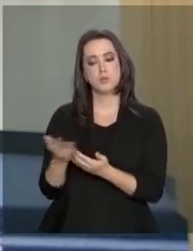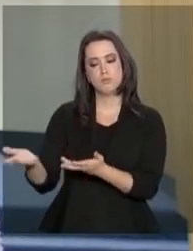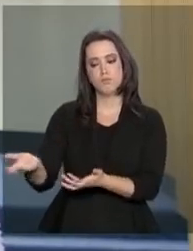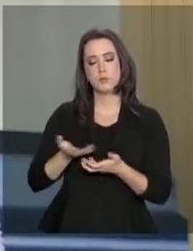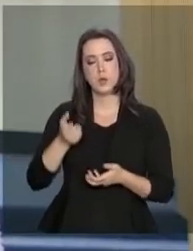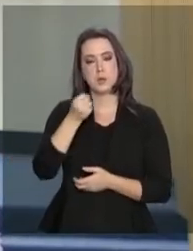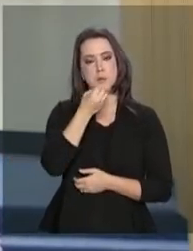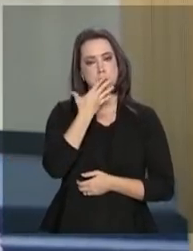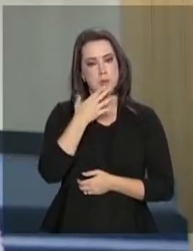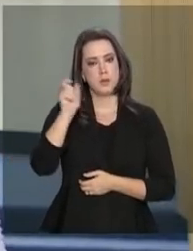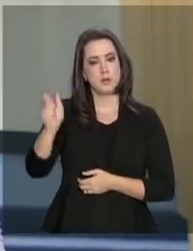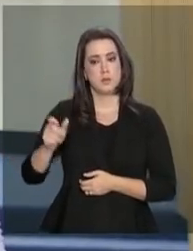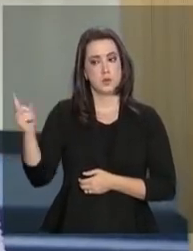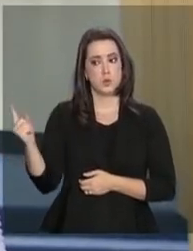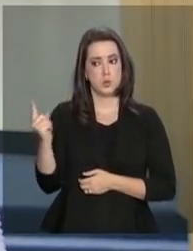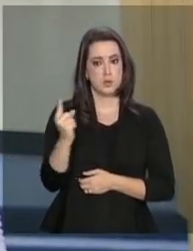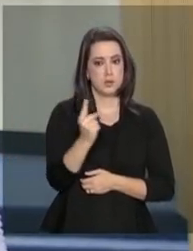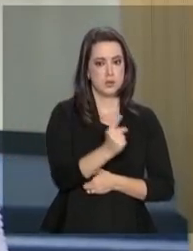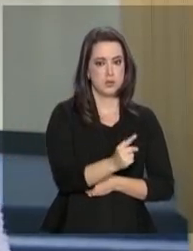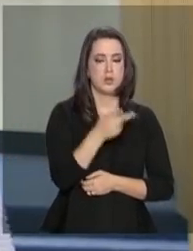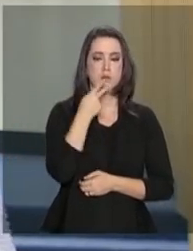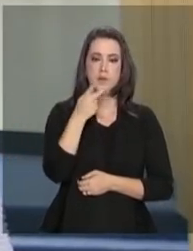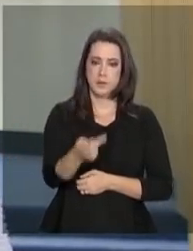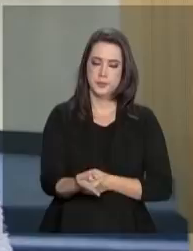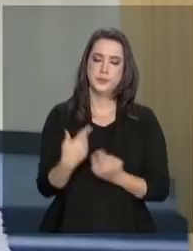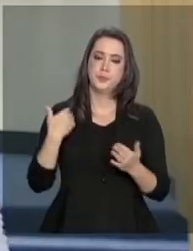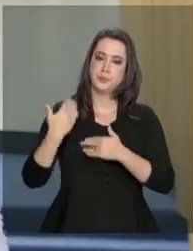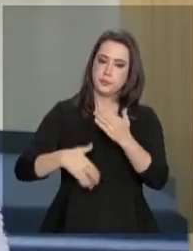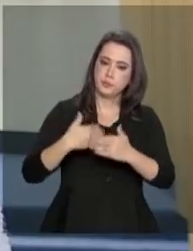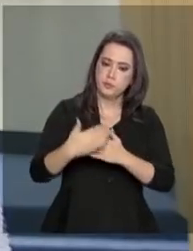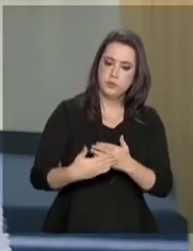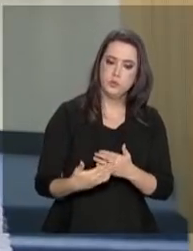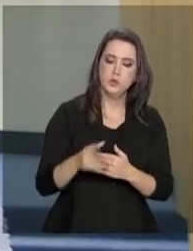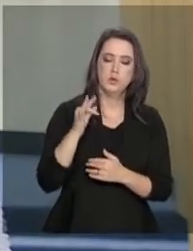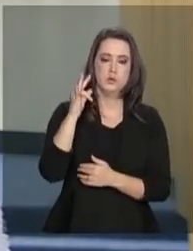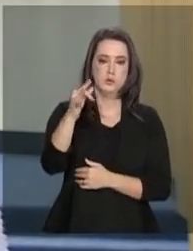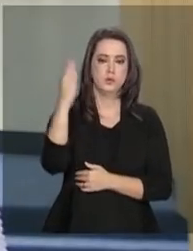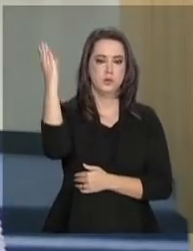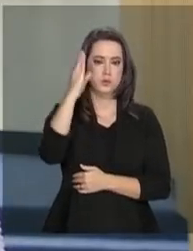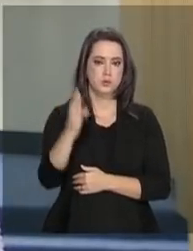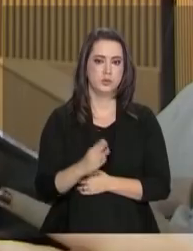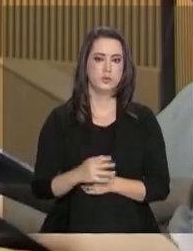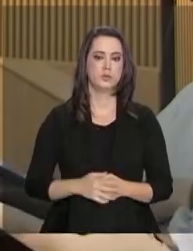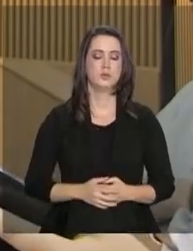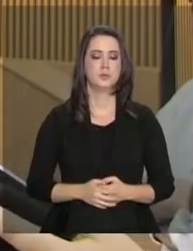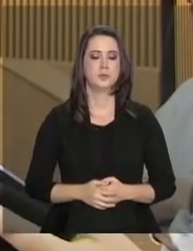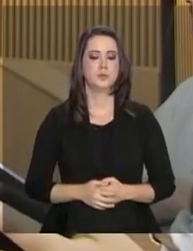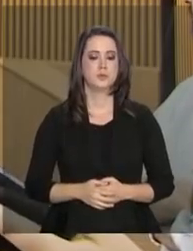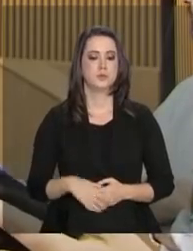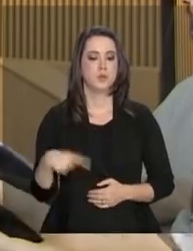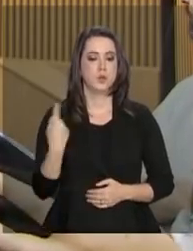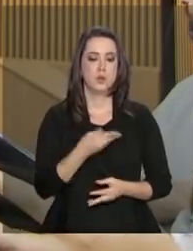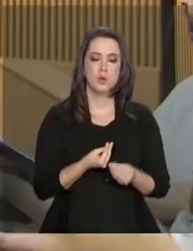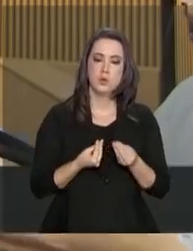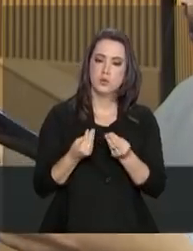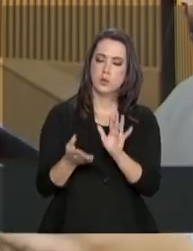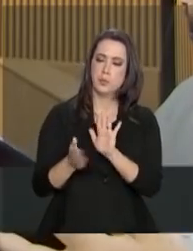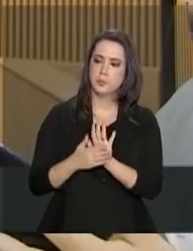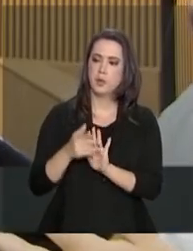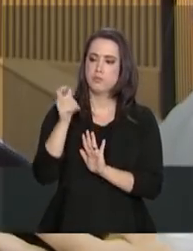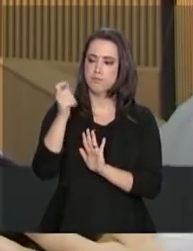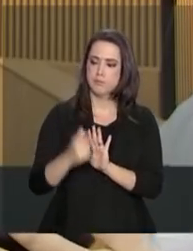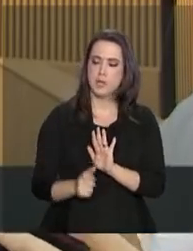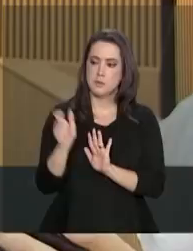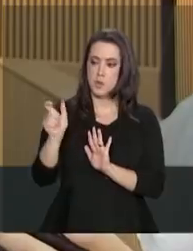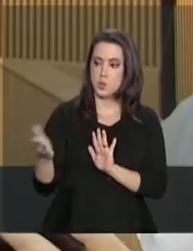corrida dos venezuelanos e falou sobre o legado que deixa para o próximo governo nós deixamos todas as pessoas que